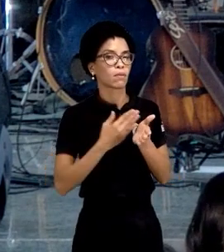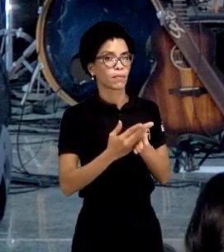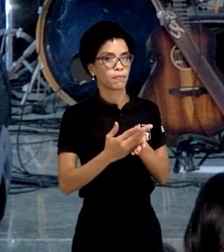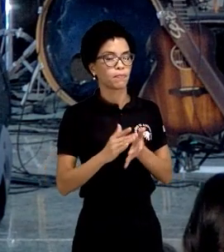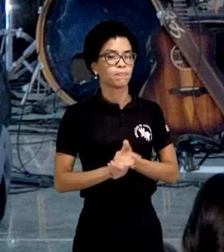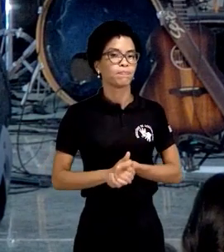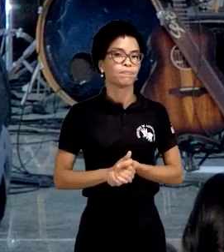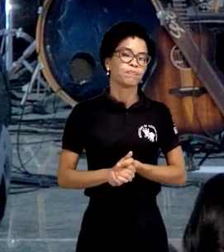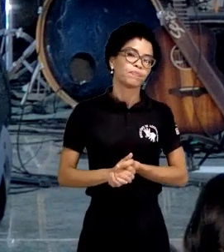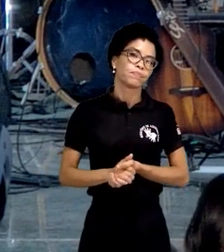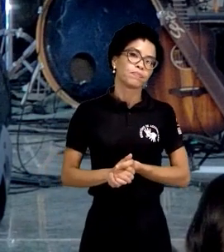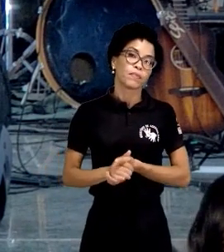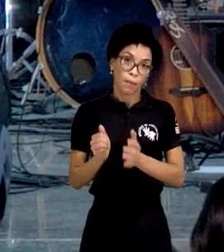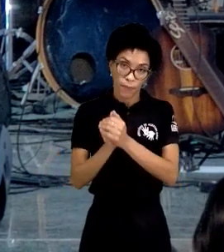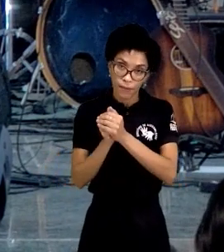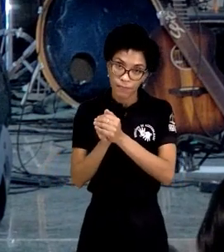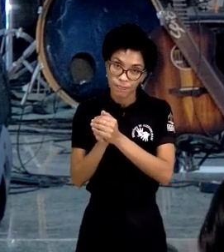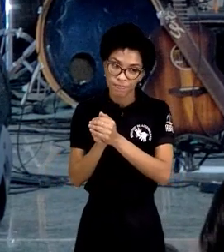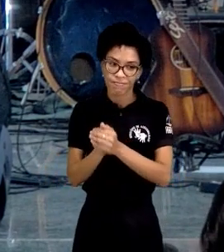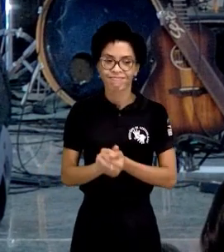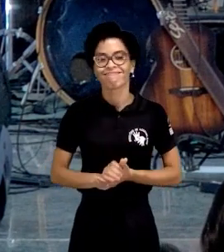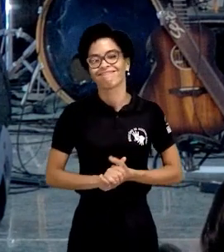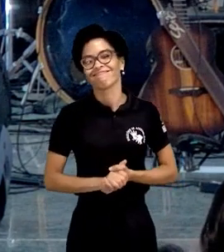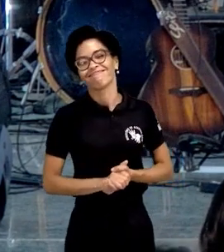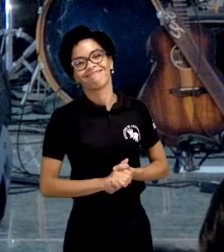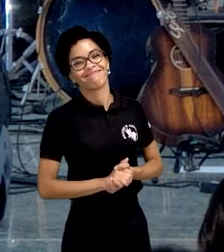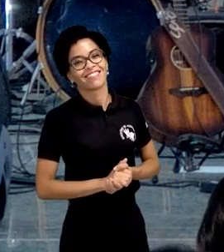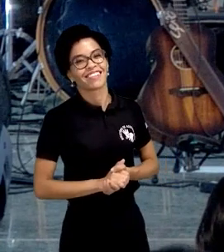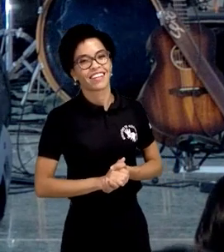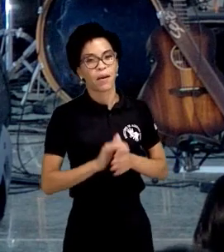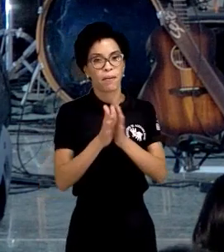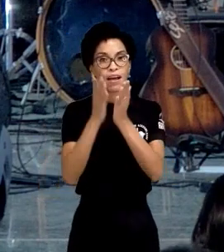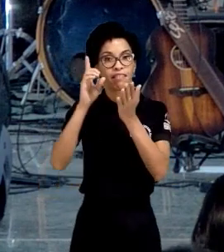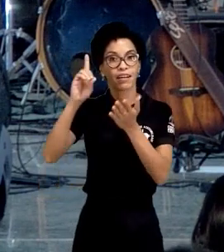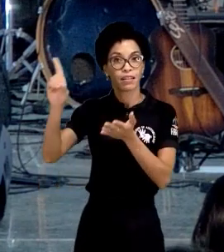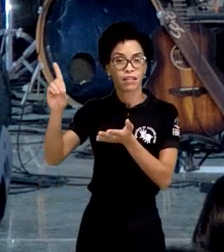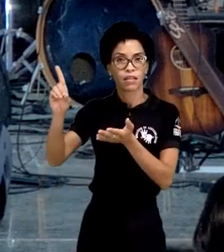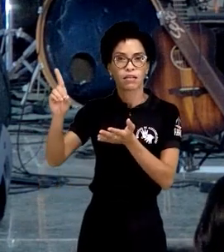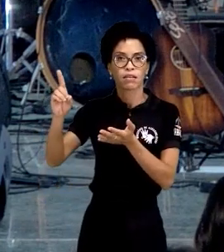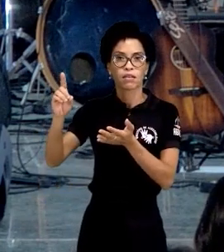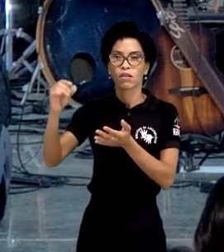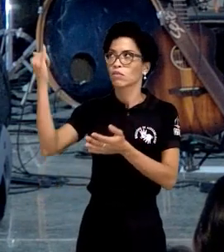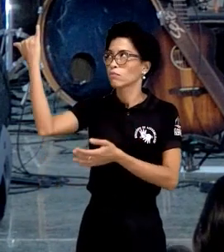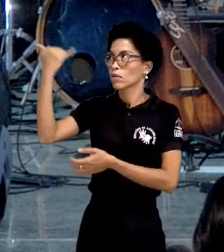assim: vocês são o sal da terra.